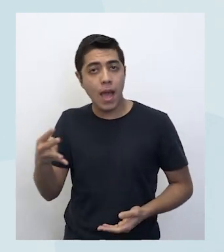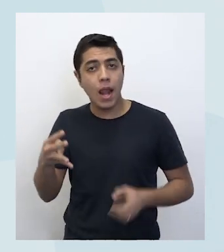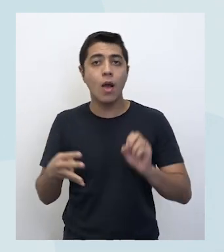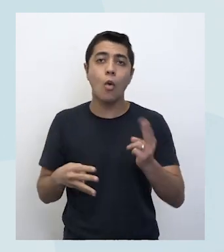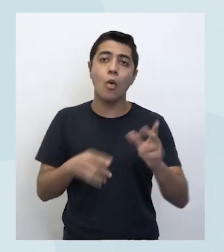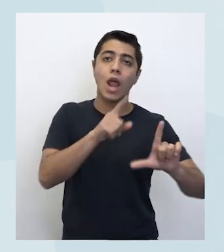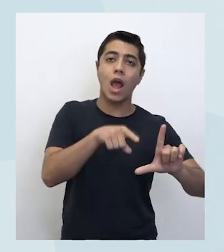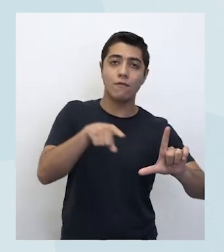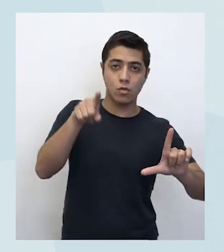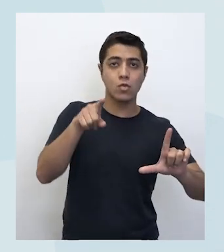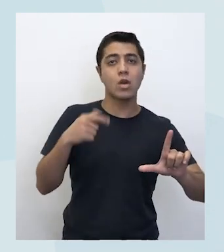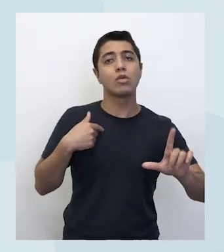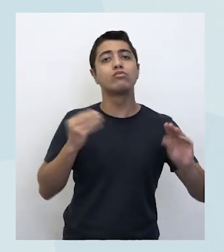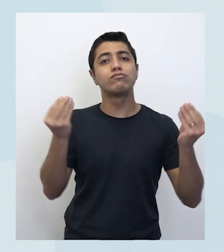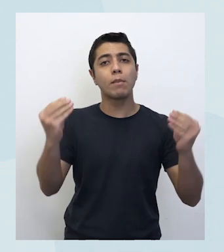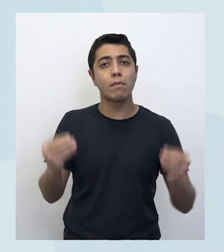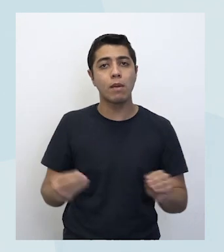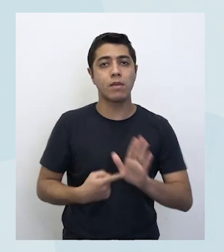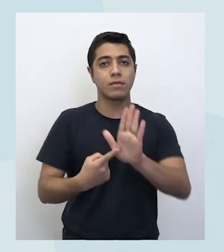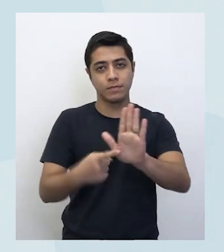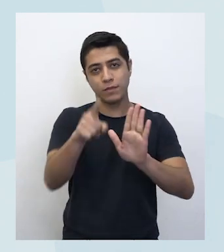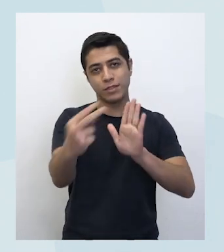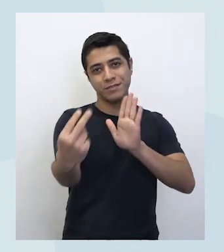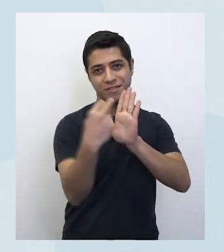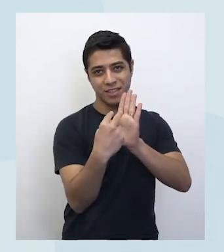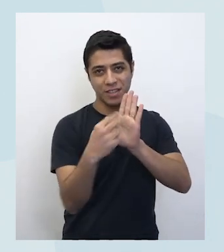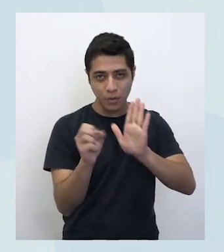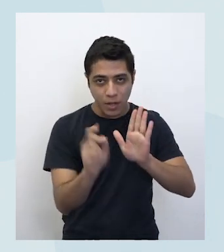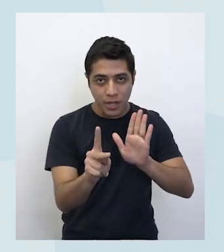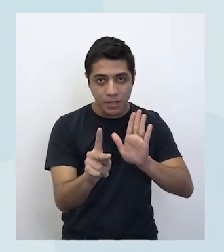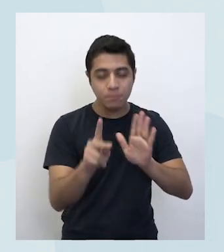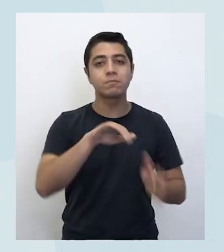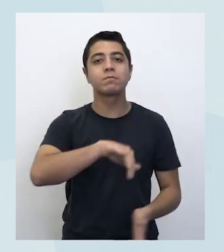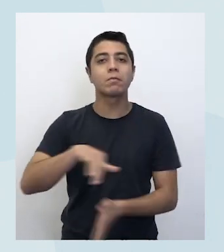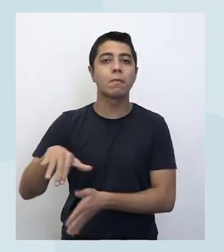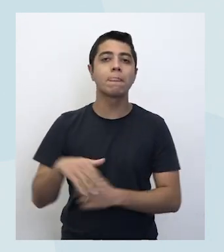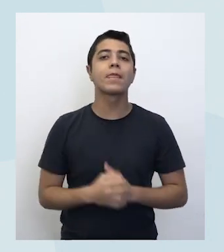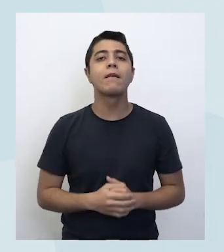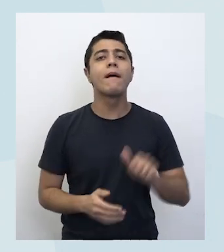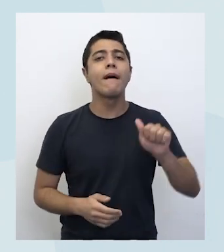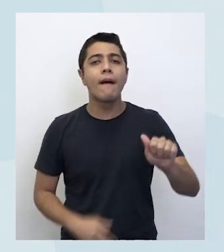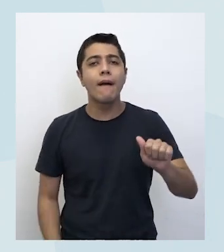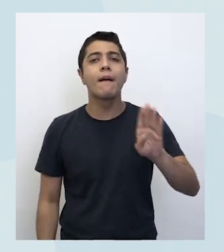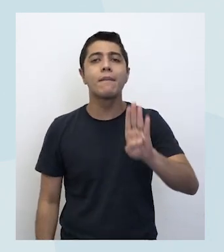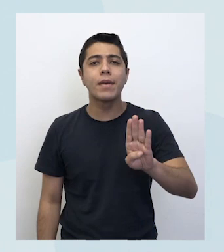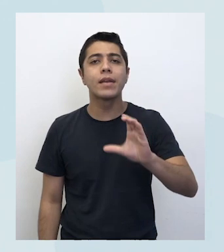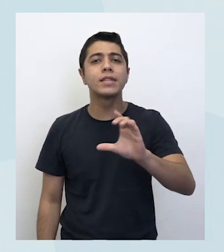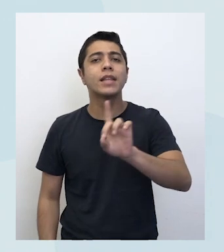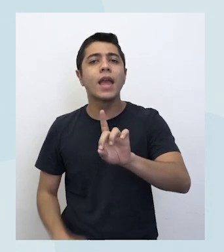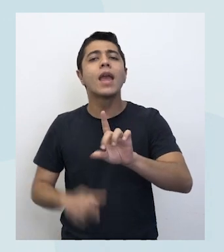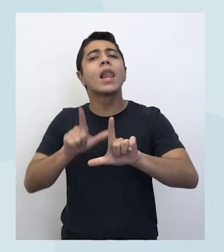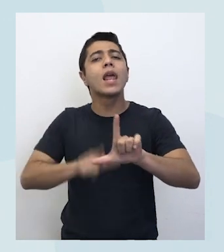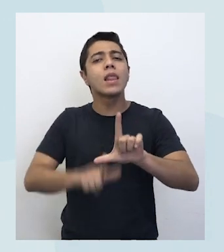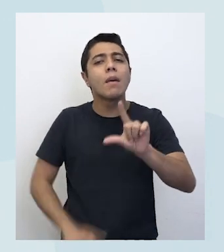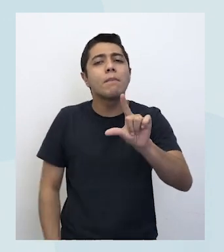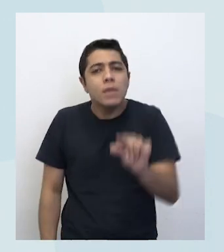visualizarem, ok? E o que vem a ser aquela letrinha minúscula na frente do A, B, C e D? Então, eu tenho uma reação de A